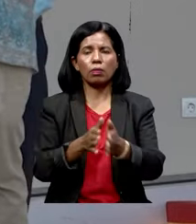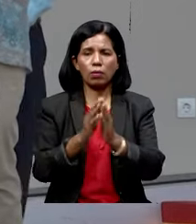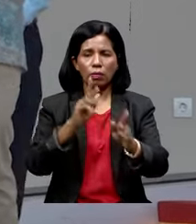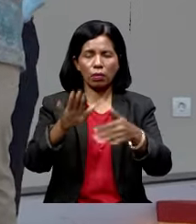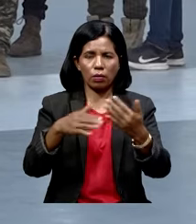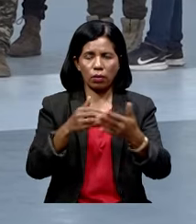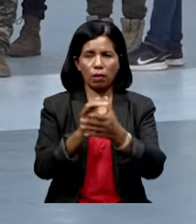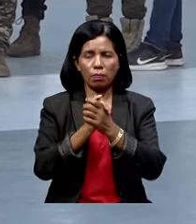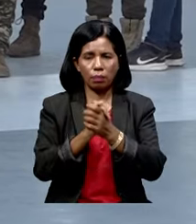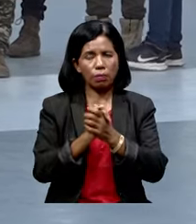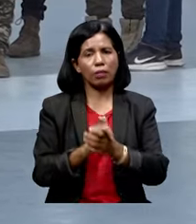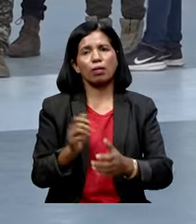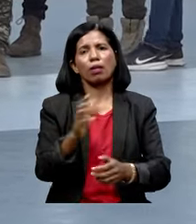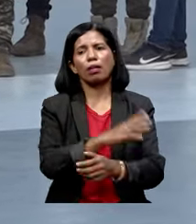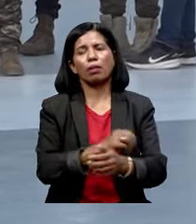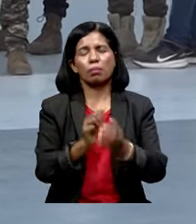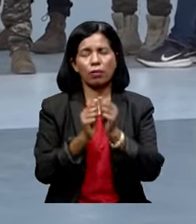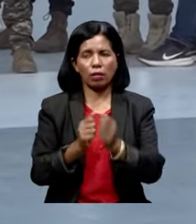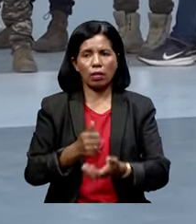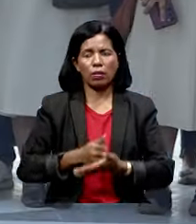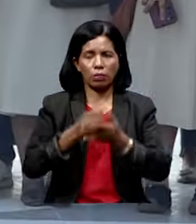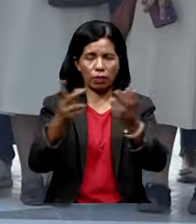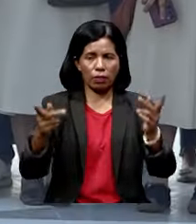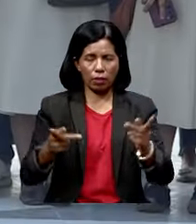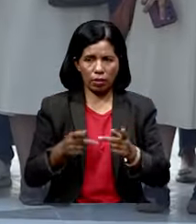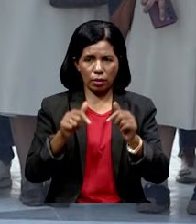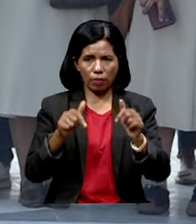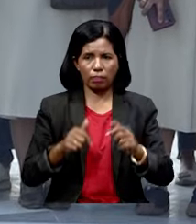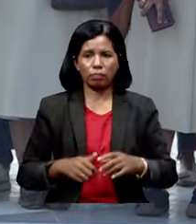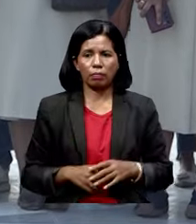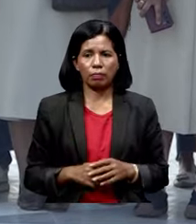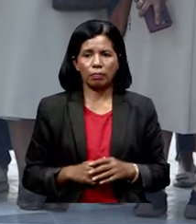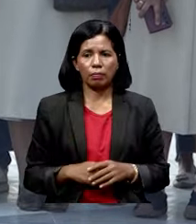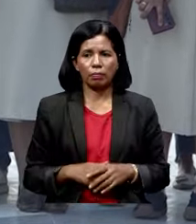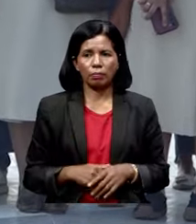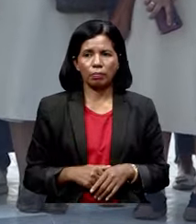tu hamuto que tomatam bafatin refere. Bem-vindo a Ximenes, aderito Ximenes, Giamen.